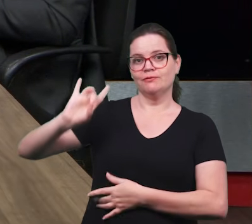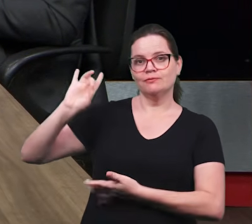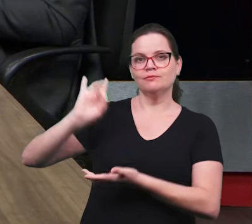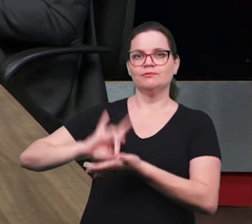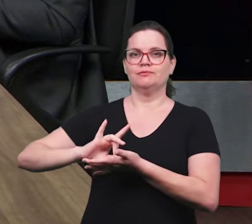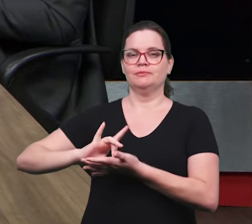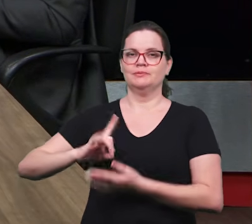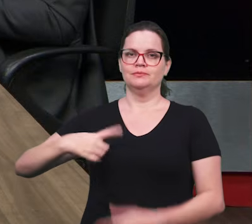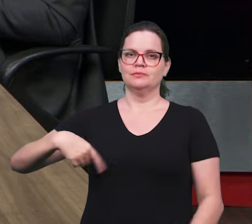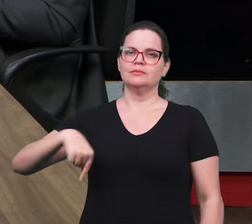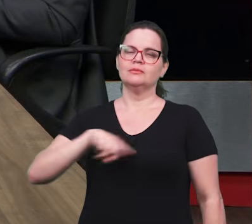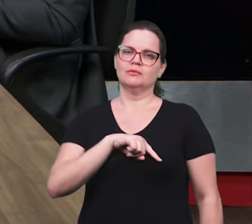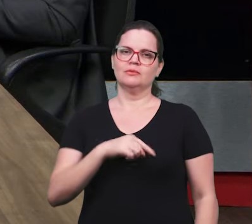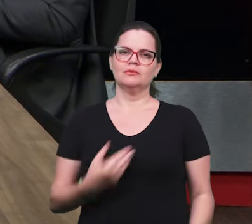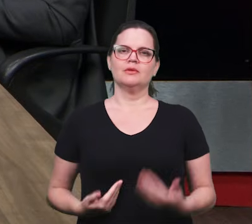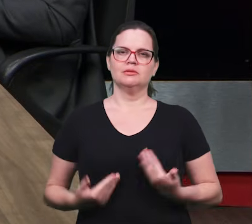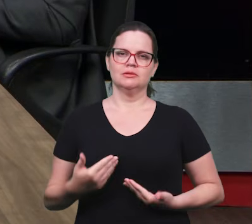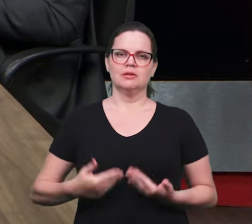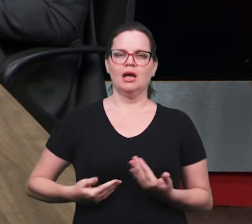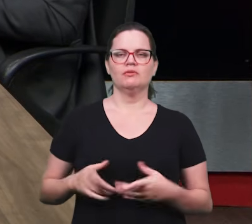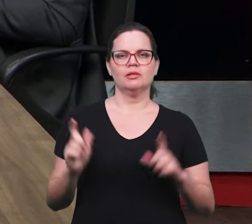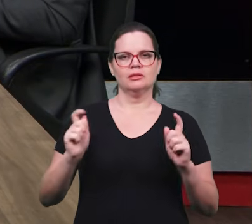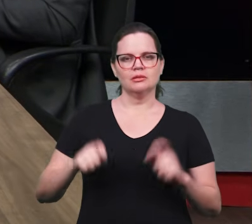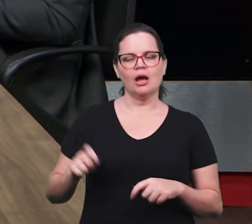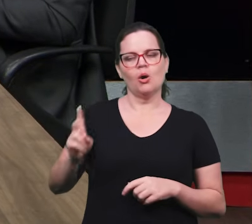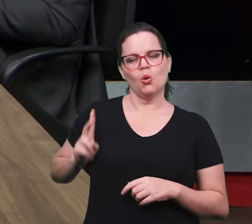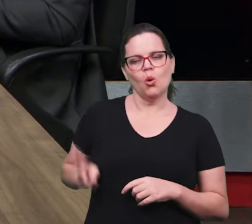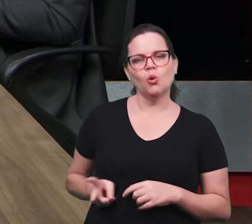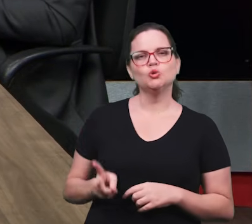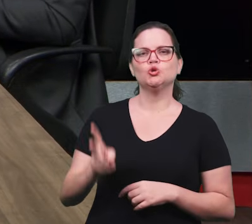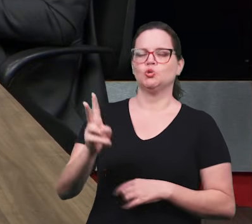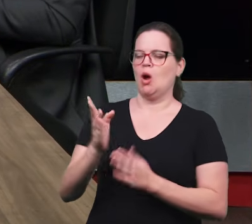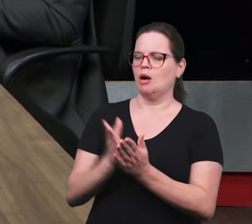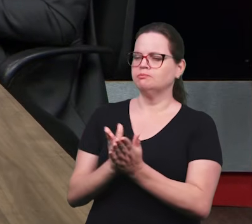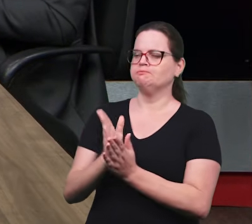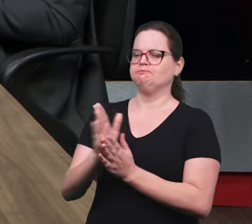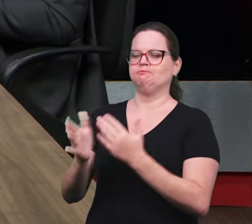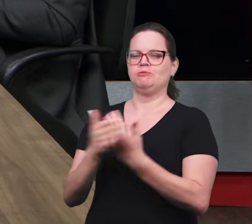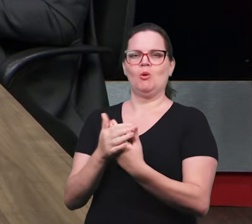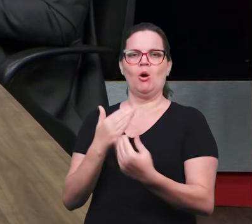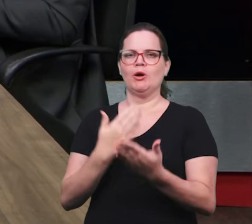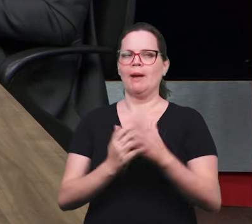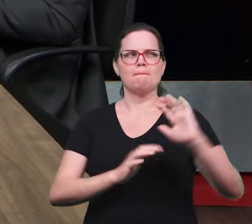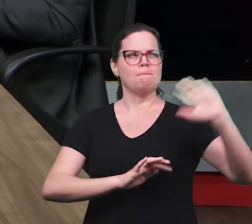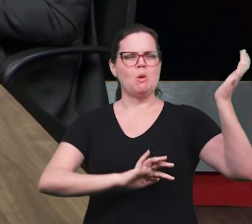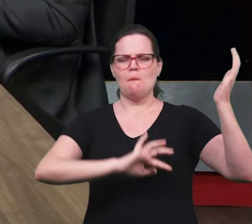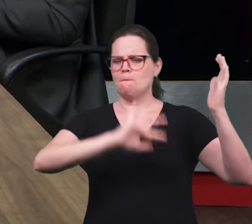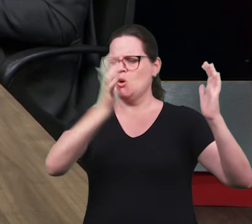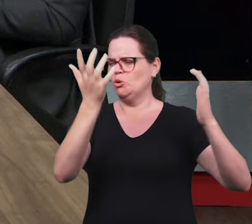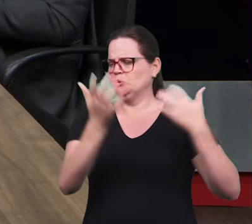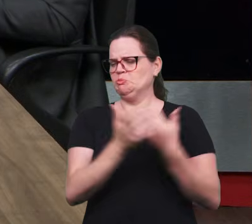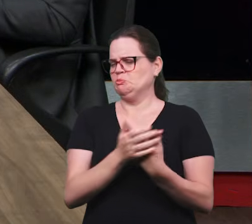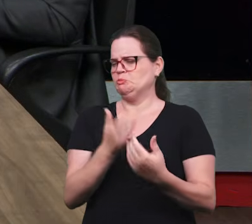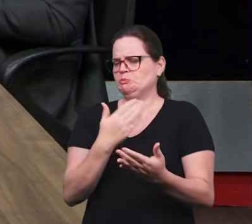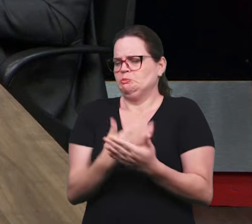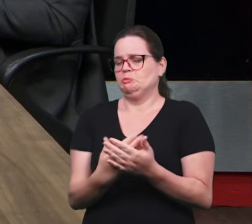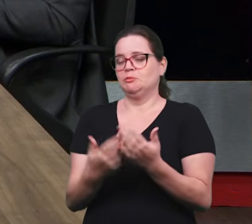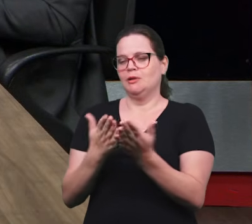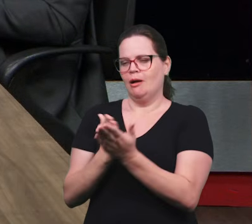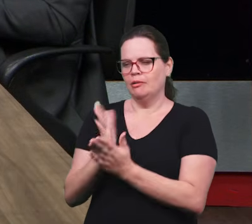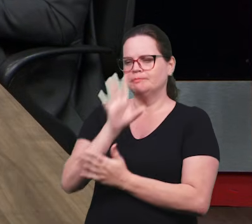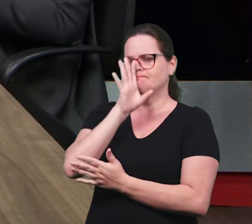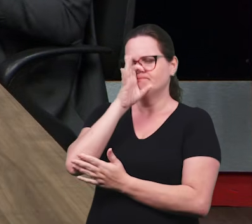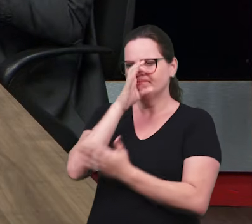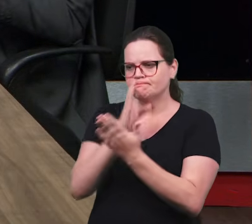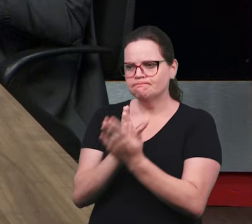que o servo ele siga em frente diante de qualquer circunstância. E quando nós falamos de qualquer circunstância, vimos no episódio